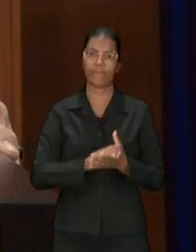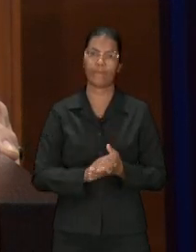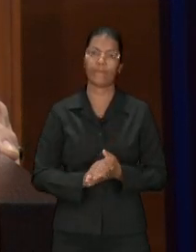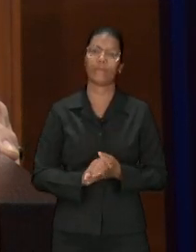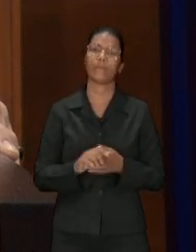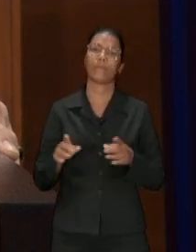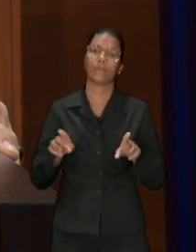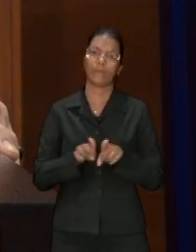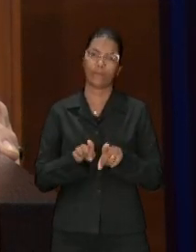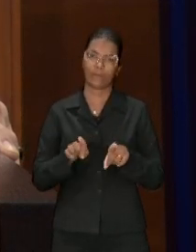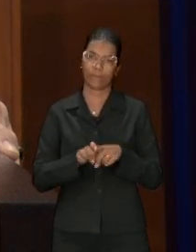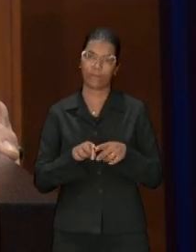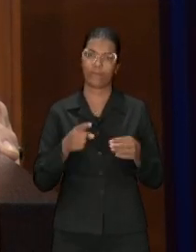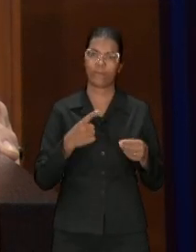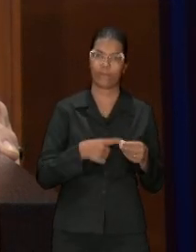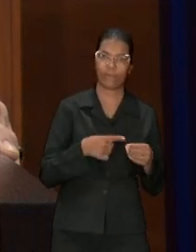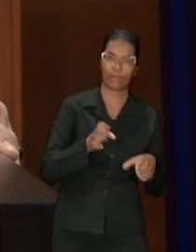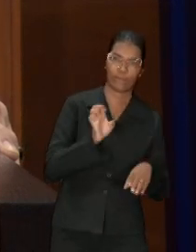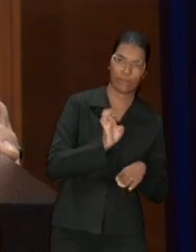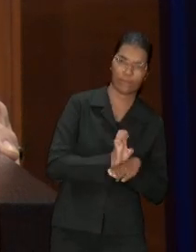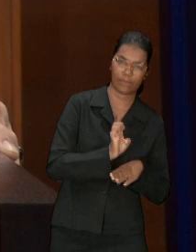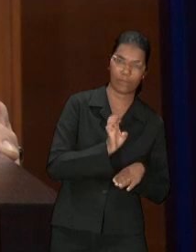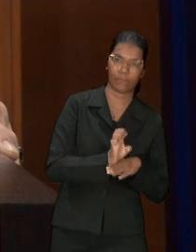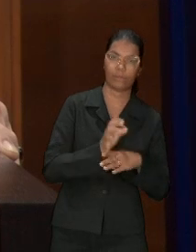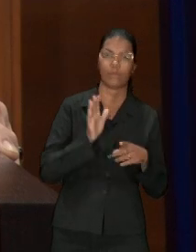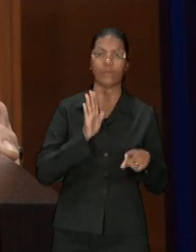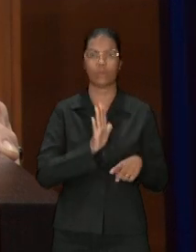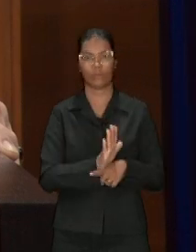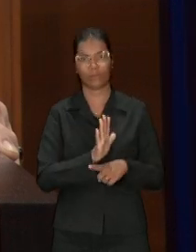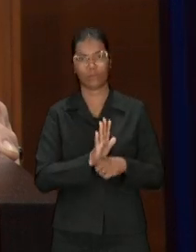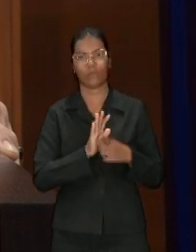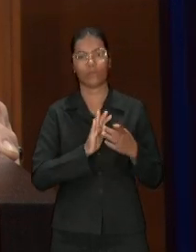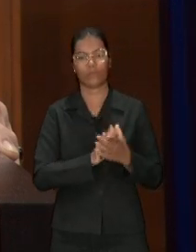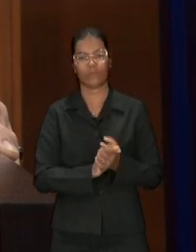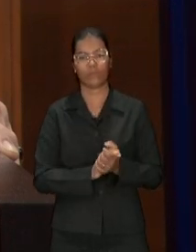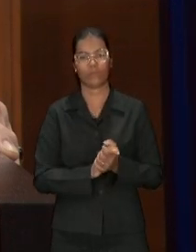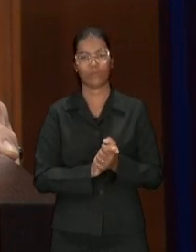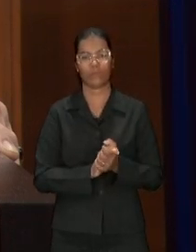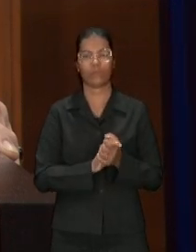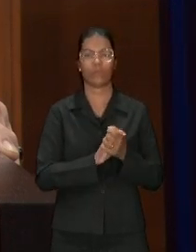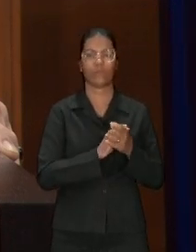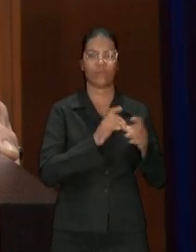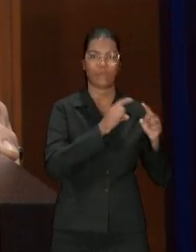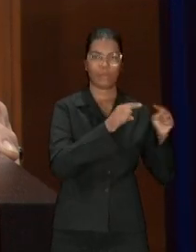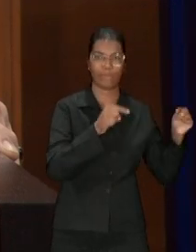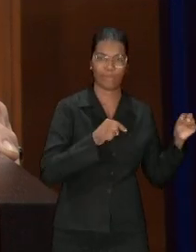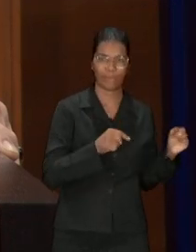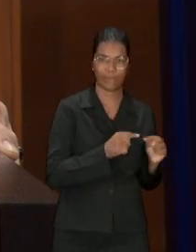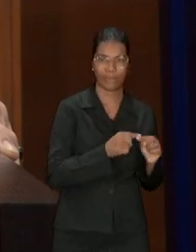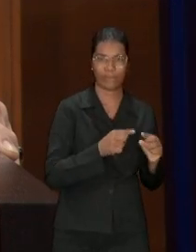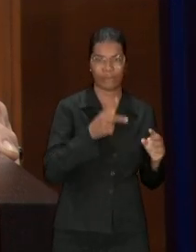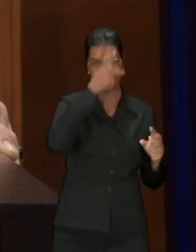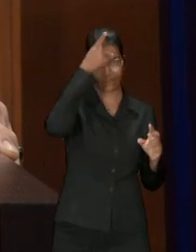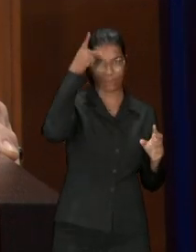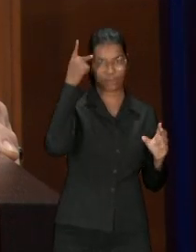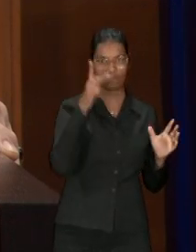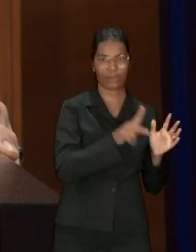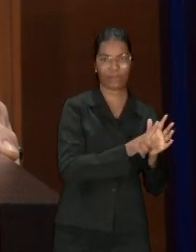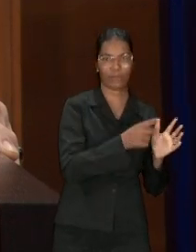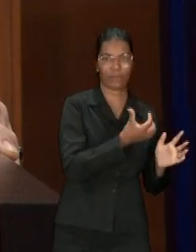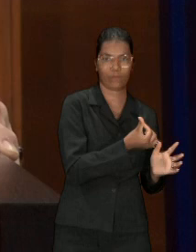municipais, no qual nós podemos acolher num auditório de aproximadamente 60 pessoas e dedicar